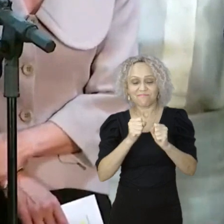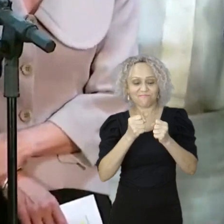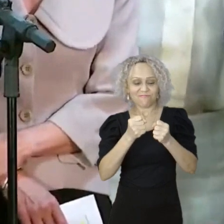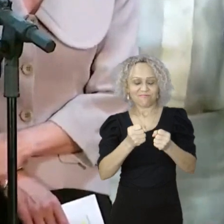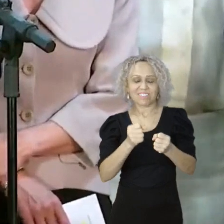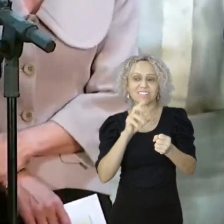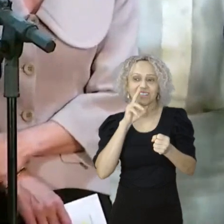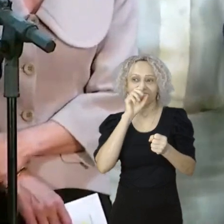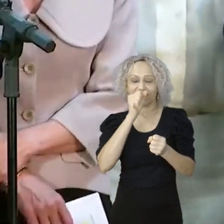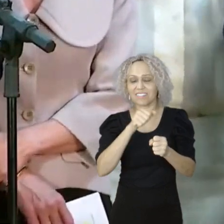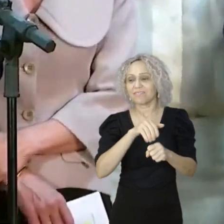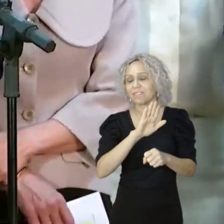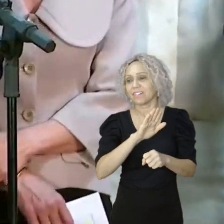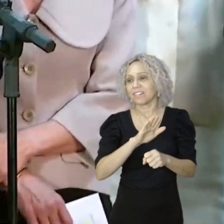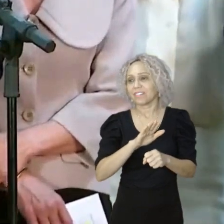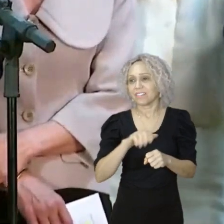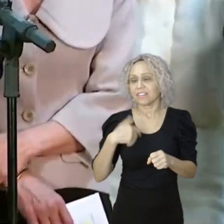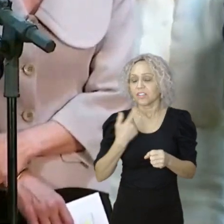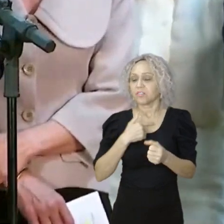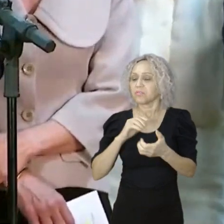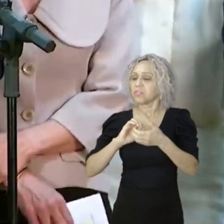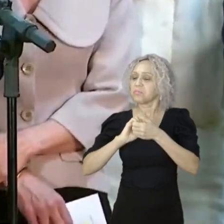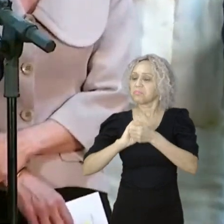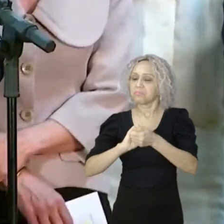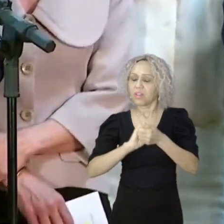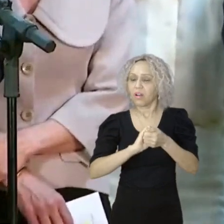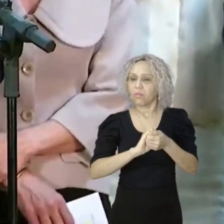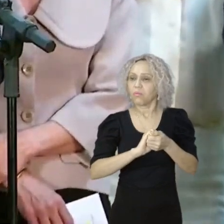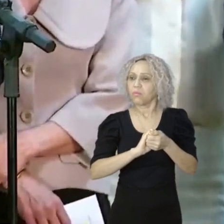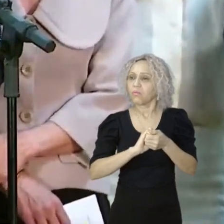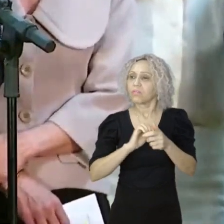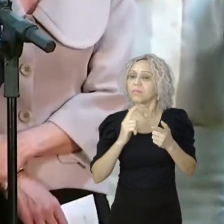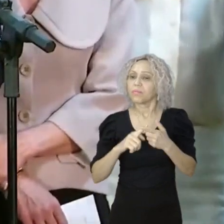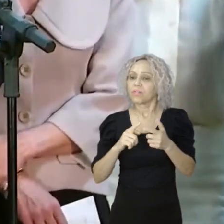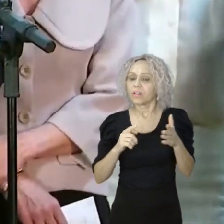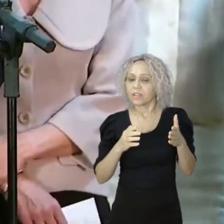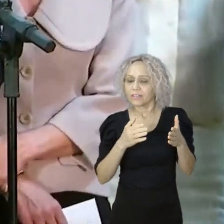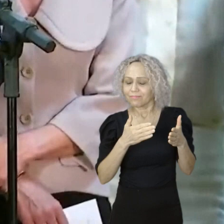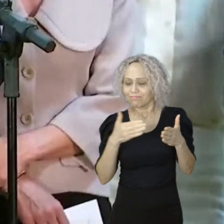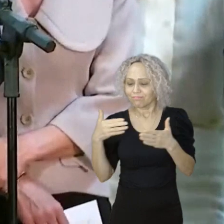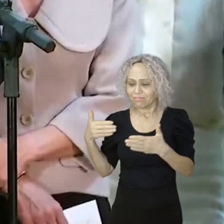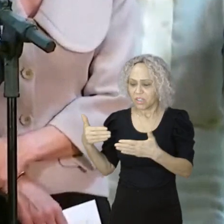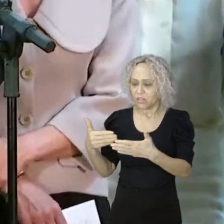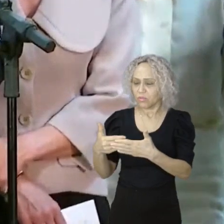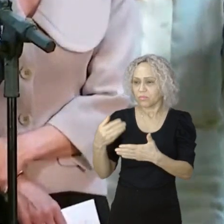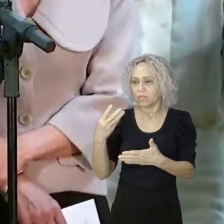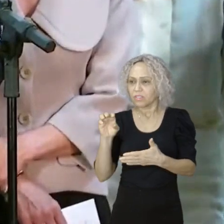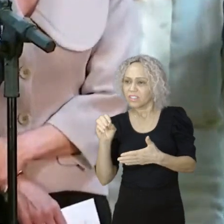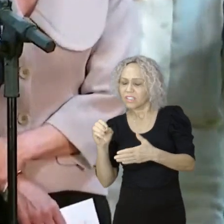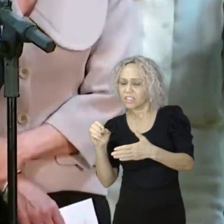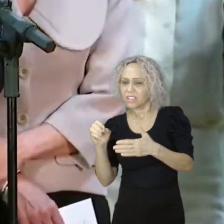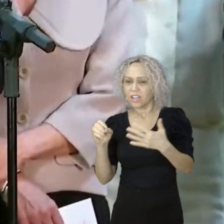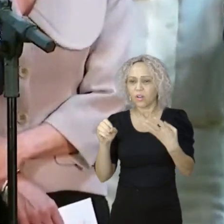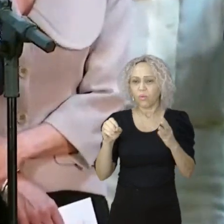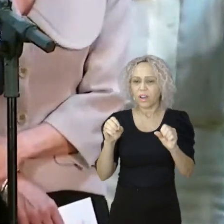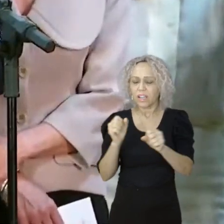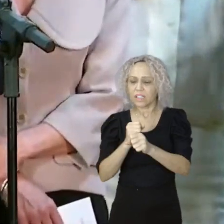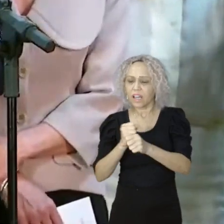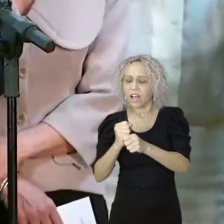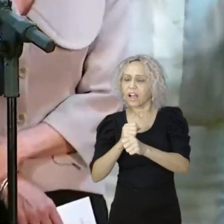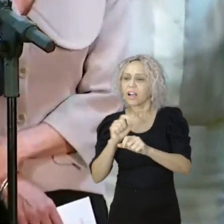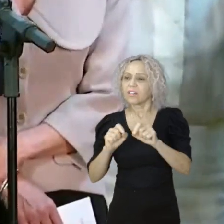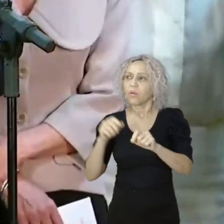E a gente saúda, porque nesses últimos 30 anos, 40 anos, o Brasil